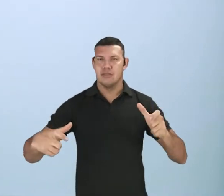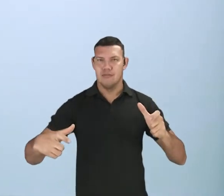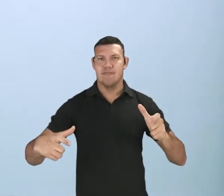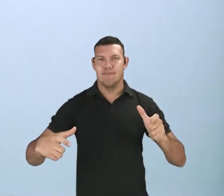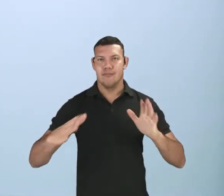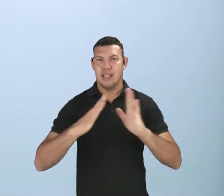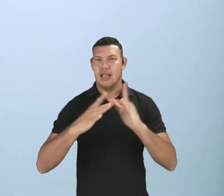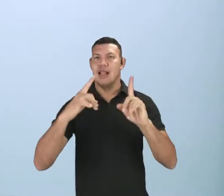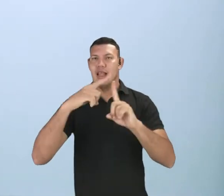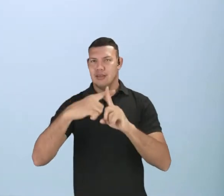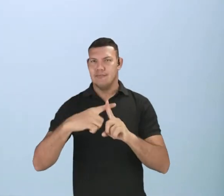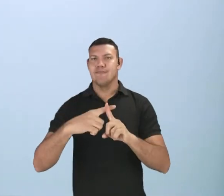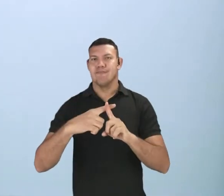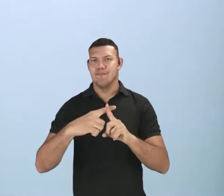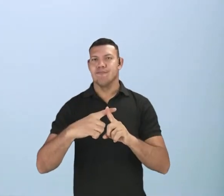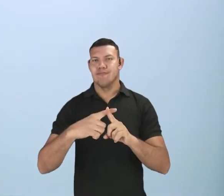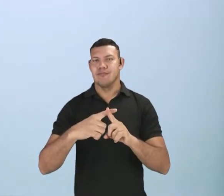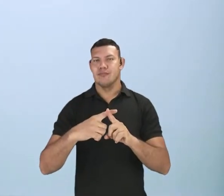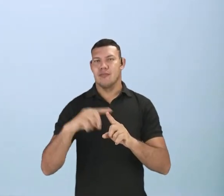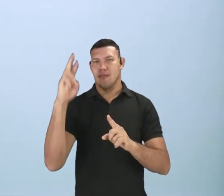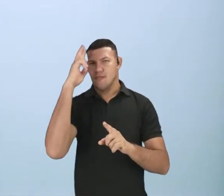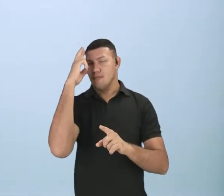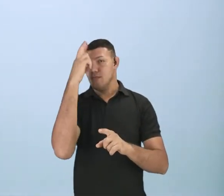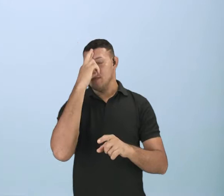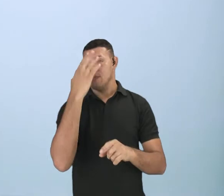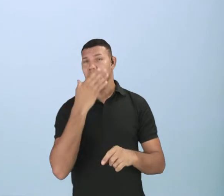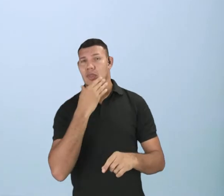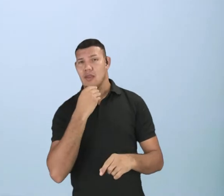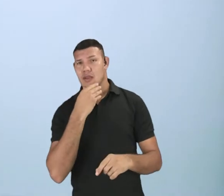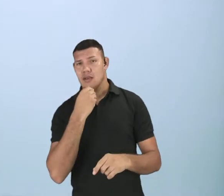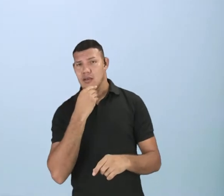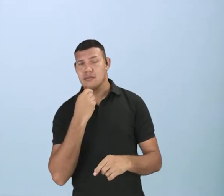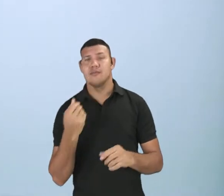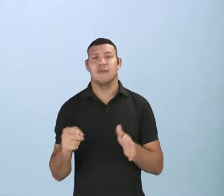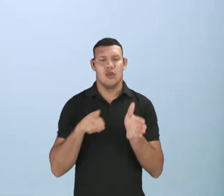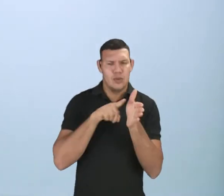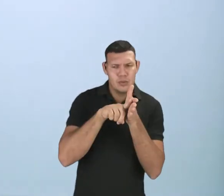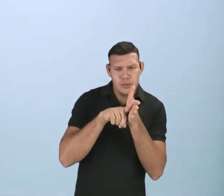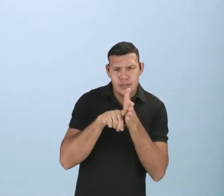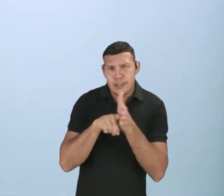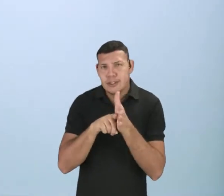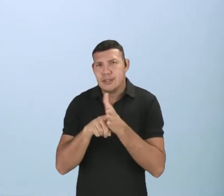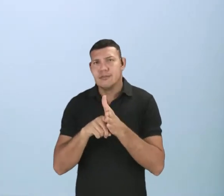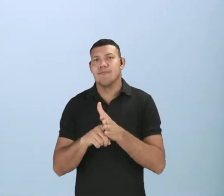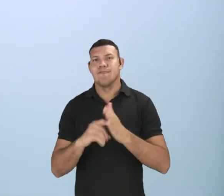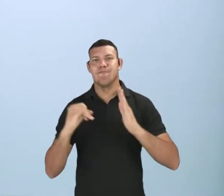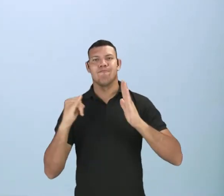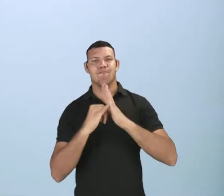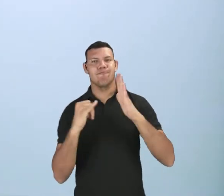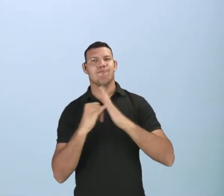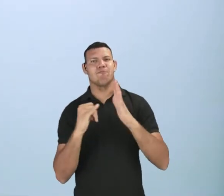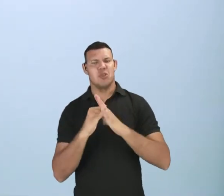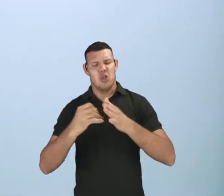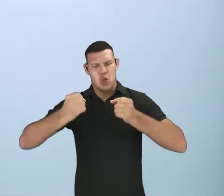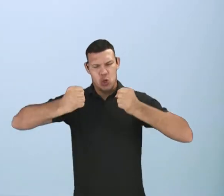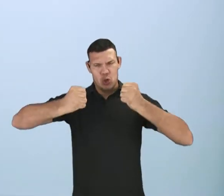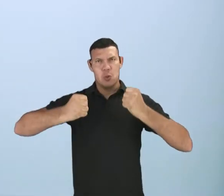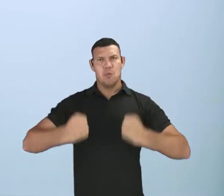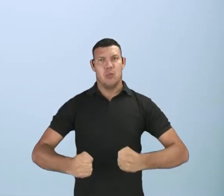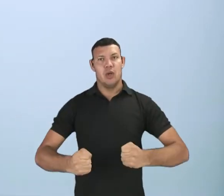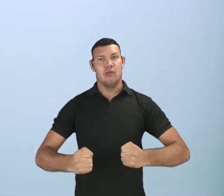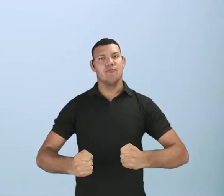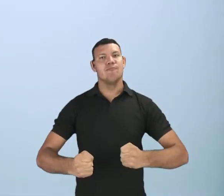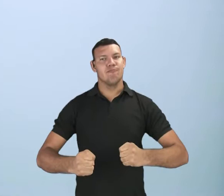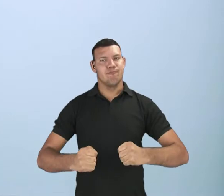os historiadores afirmam o quê? Afirmam que ela se torna a maior instituição mais poderosa daquela